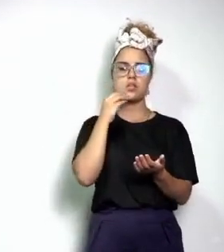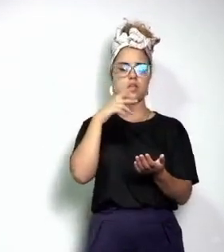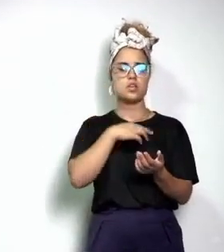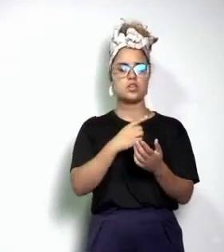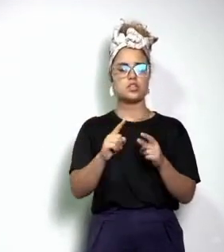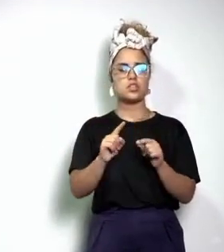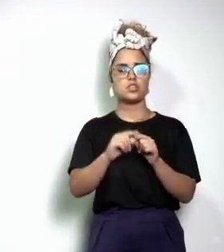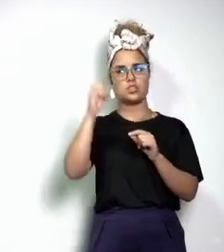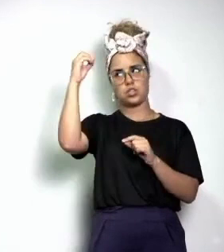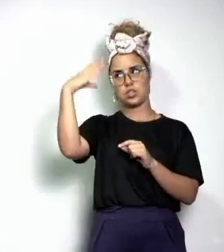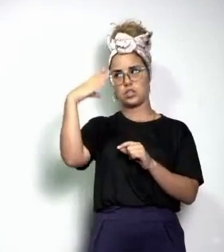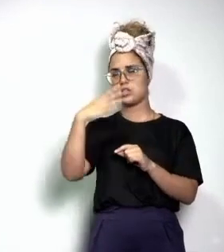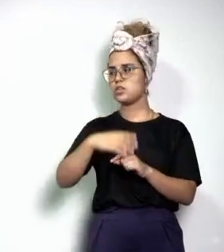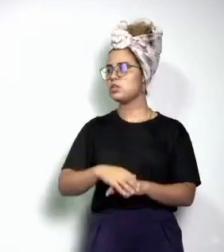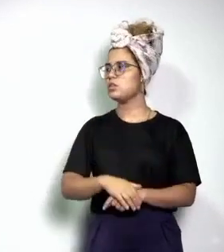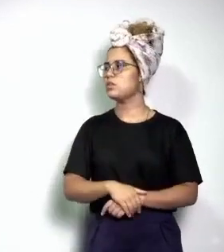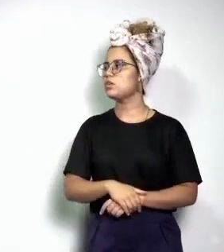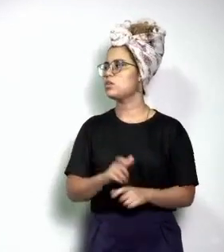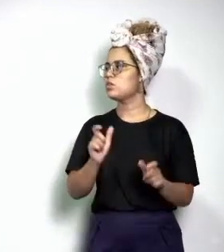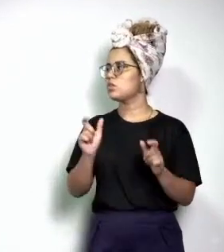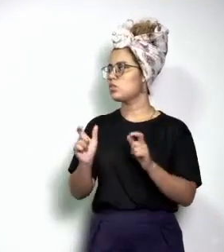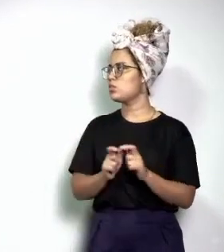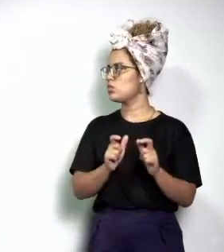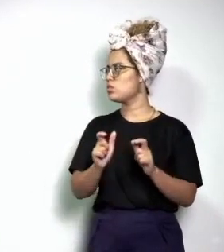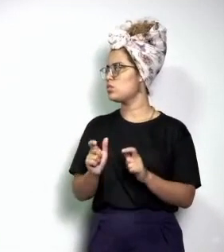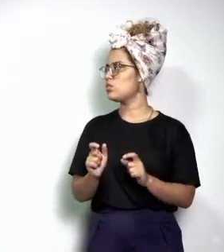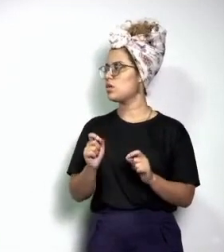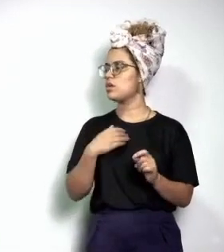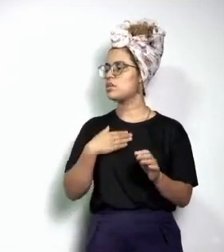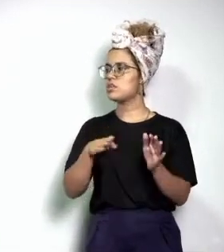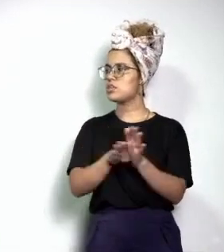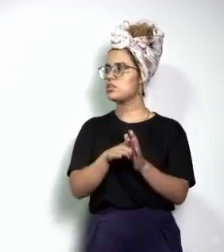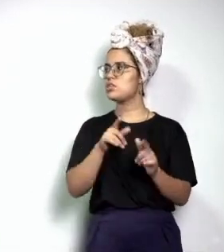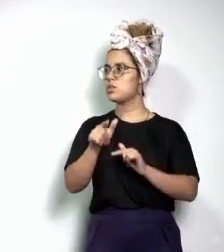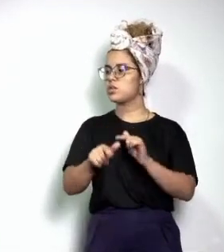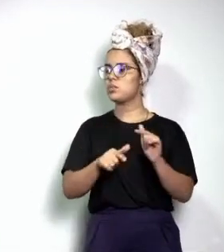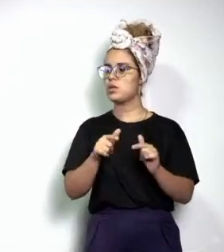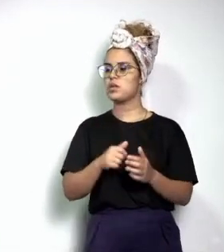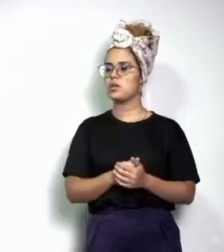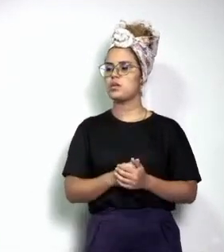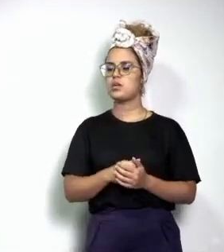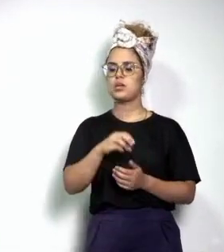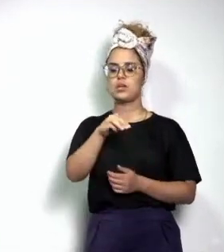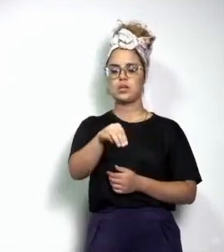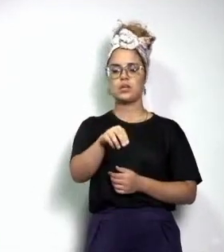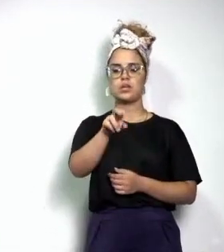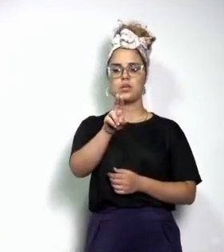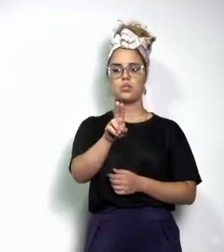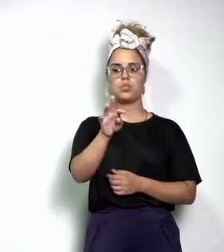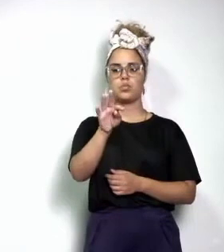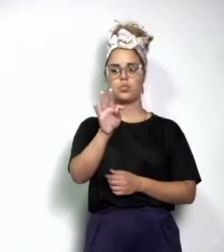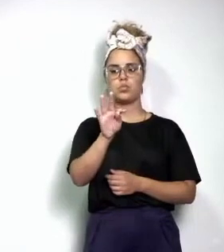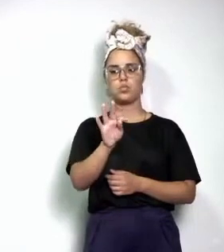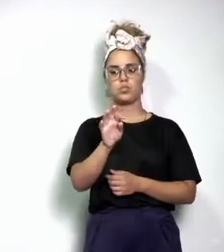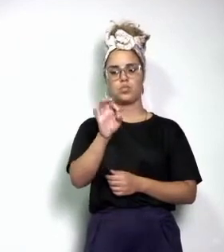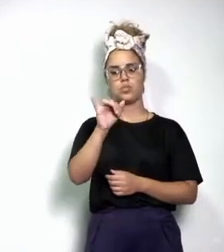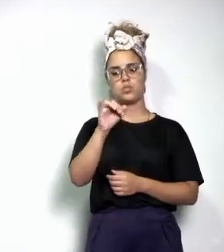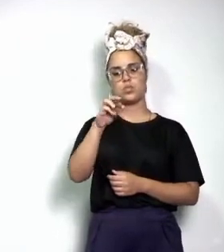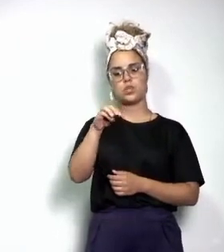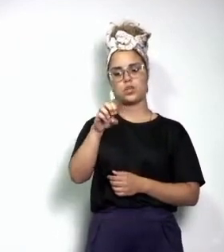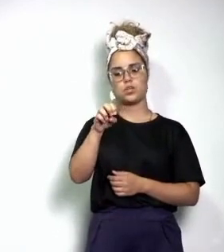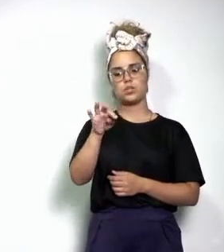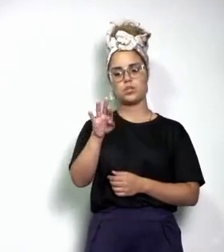confirmar a questão de energia nos lugares, nas locações que a gente vai, e o multímetro, que também trabalha com